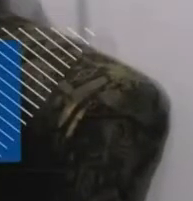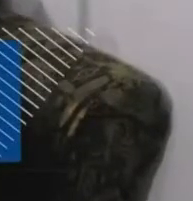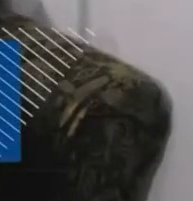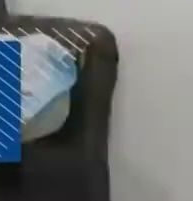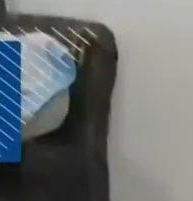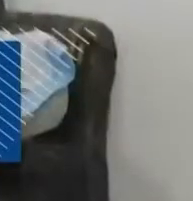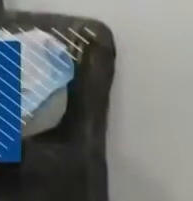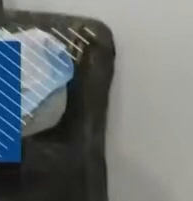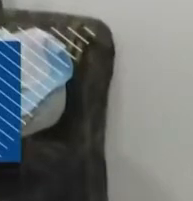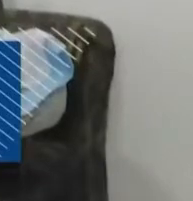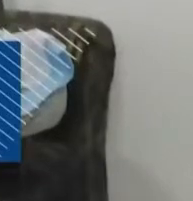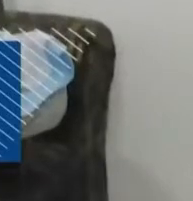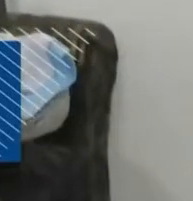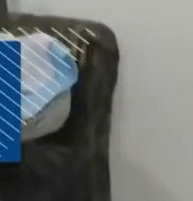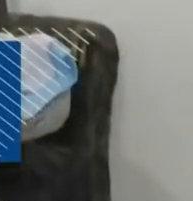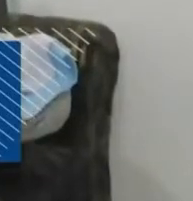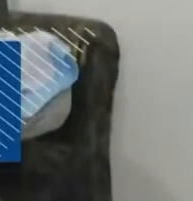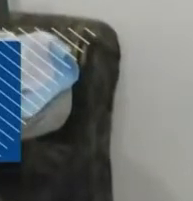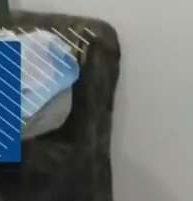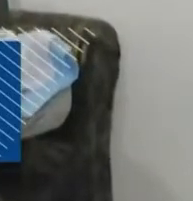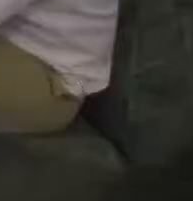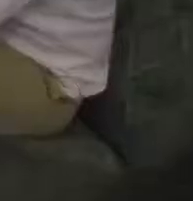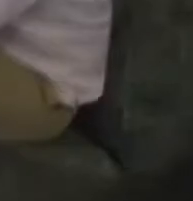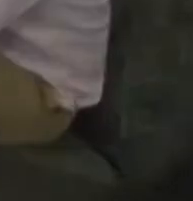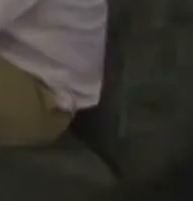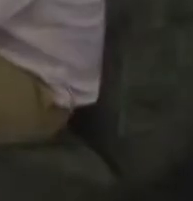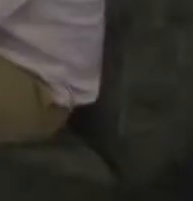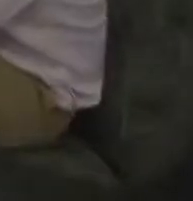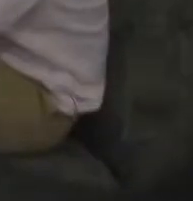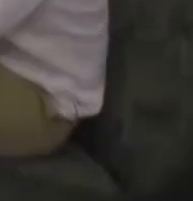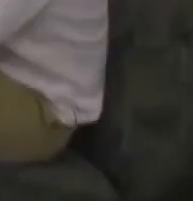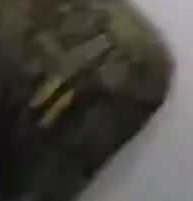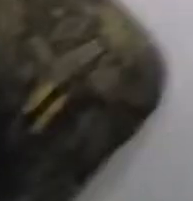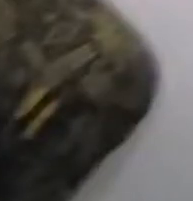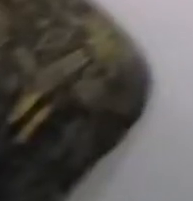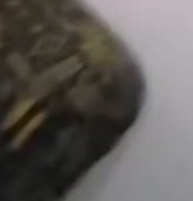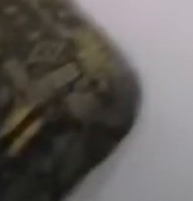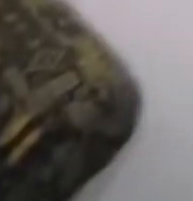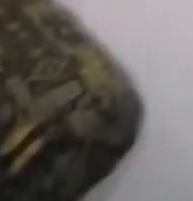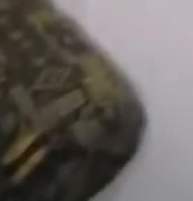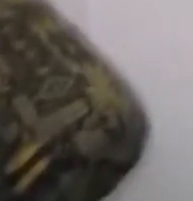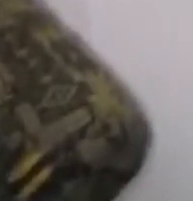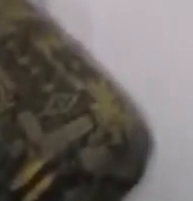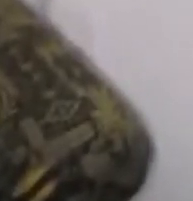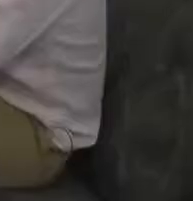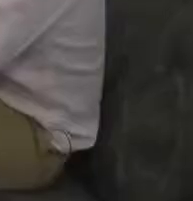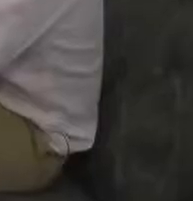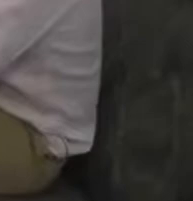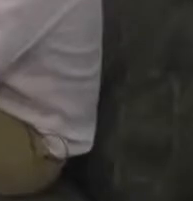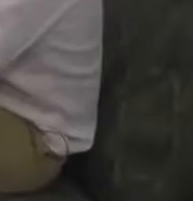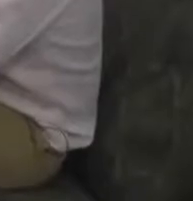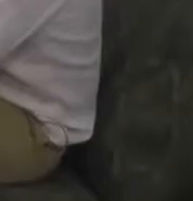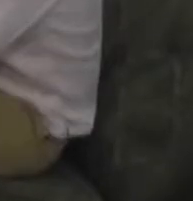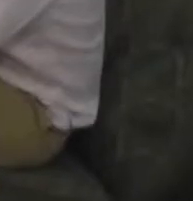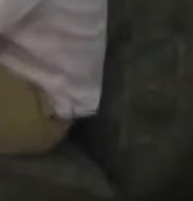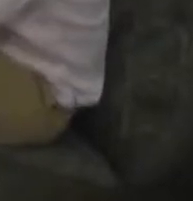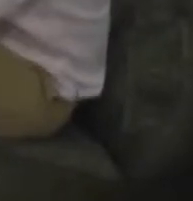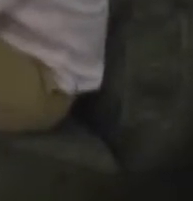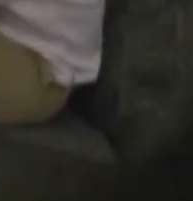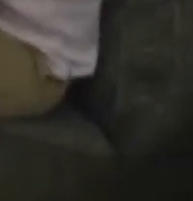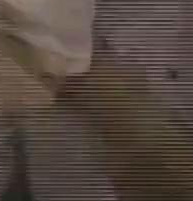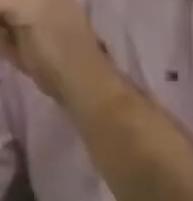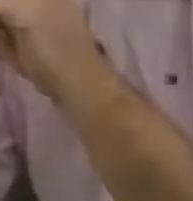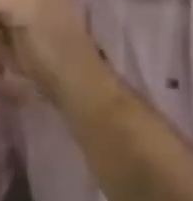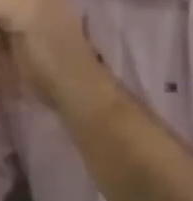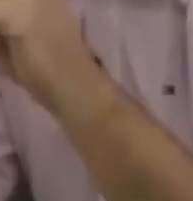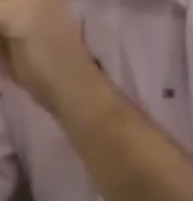meu filho. E o Luquinhas está aí, então? Firme e forte, hein? Eita, olha que coisa linda. Gente, eu estou muito feliz de estar aqui com